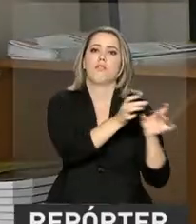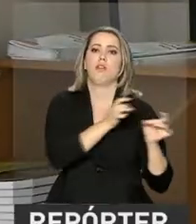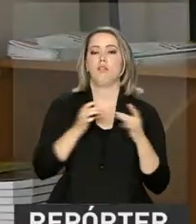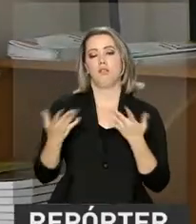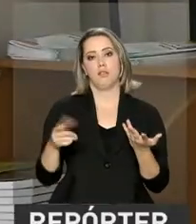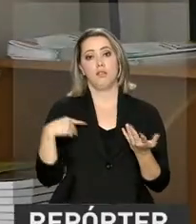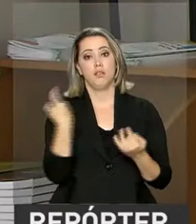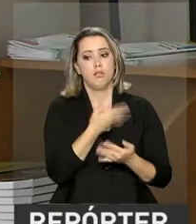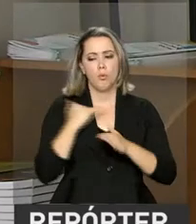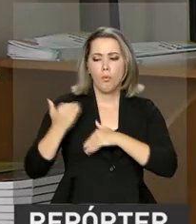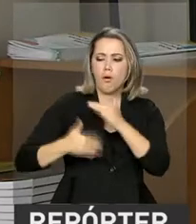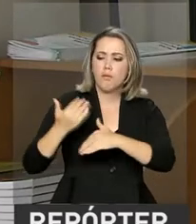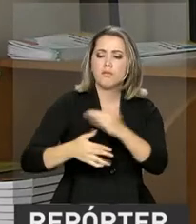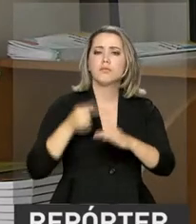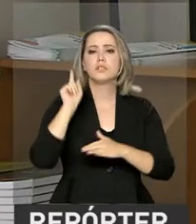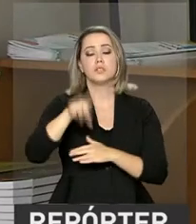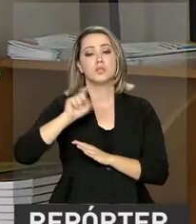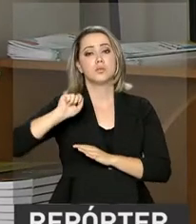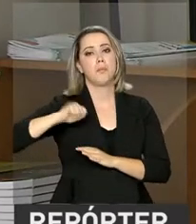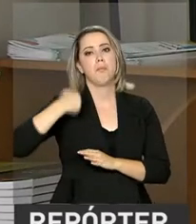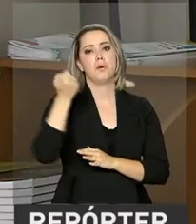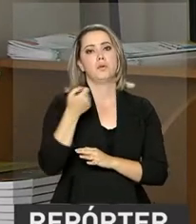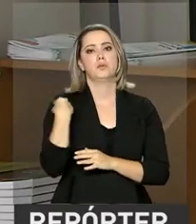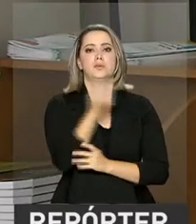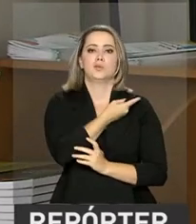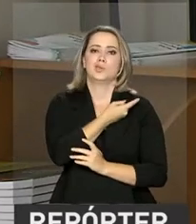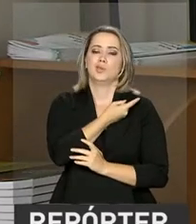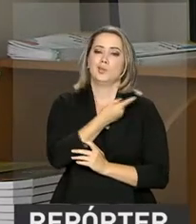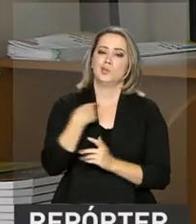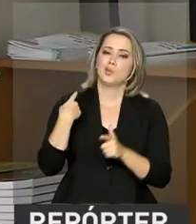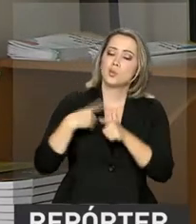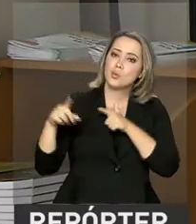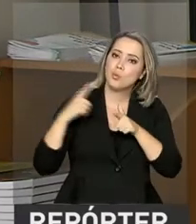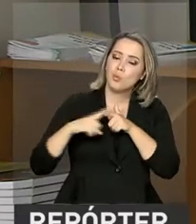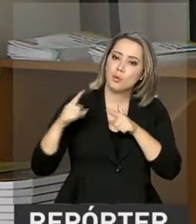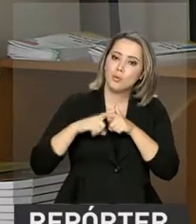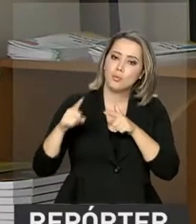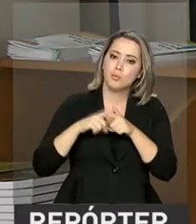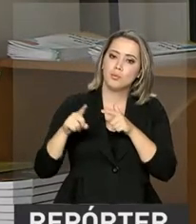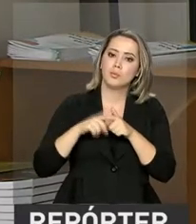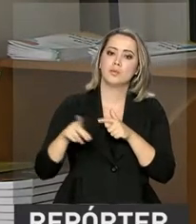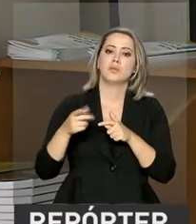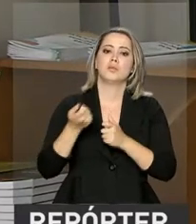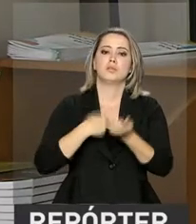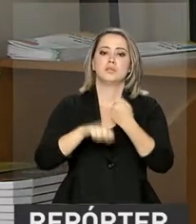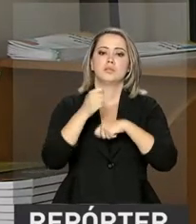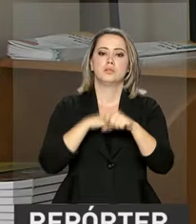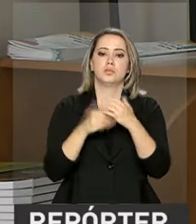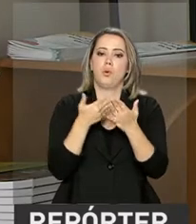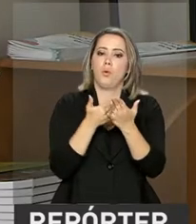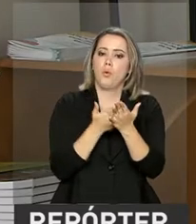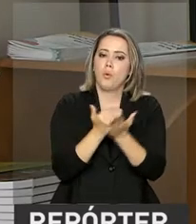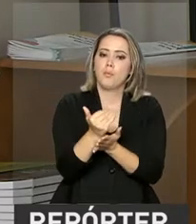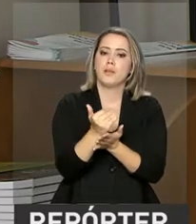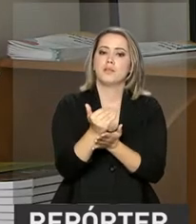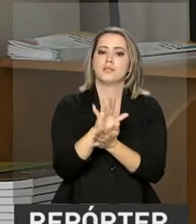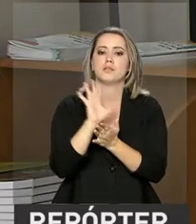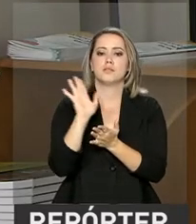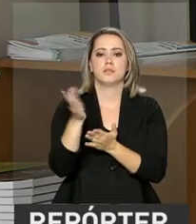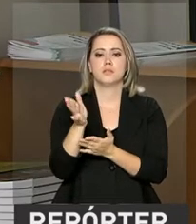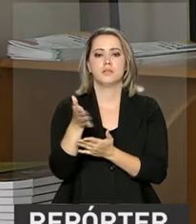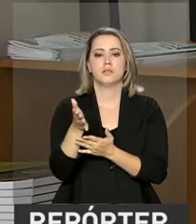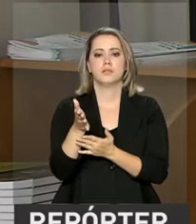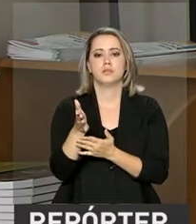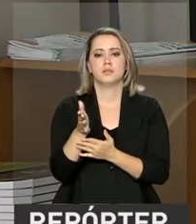é um avanço e é um sinal de que o grande problema na da recessão e começa a ser